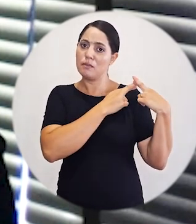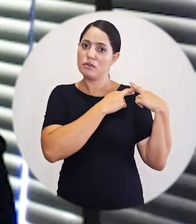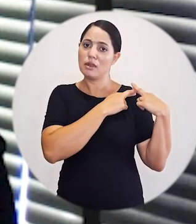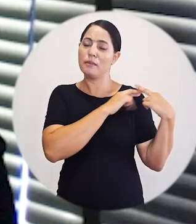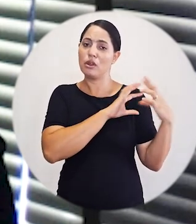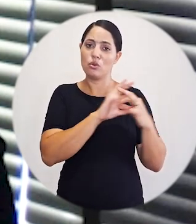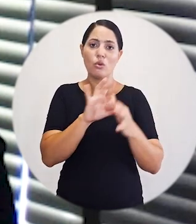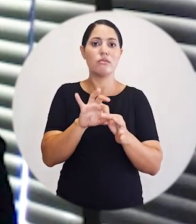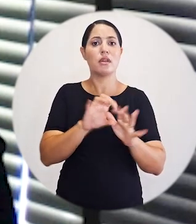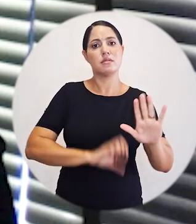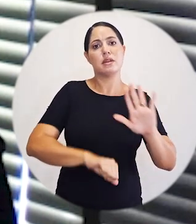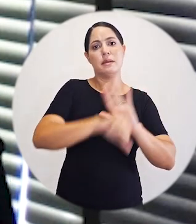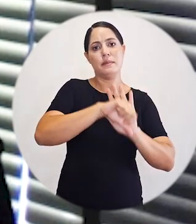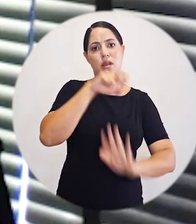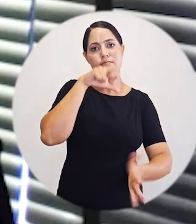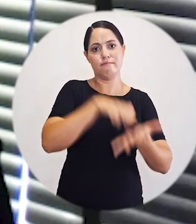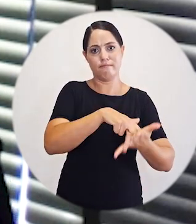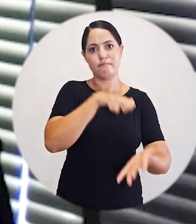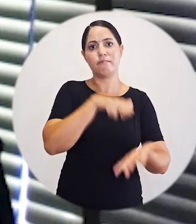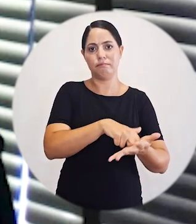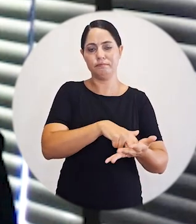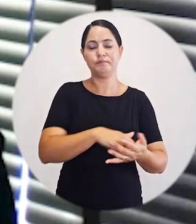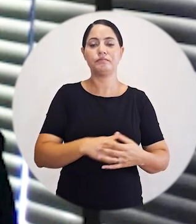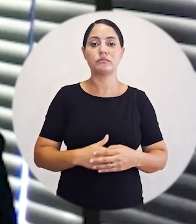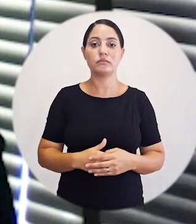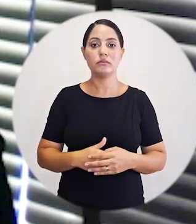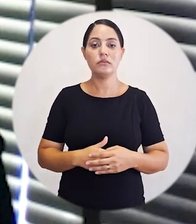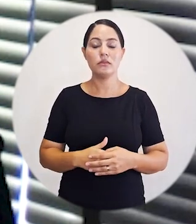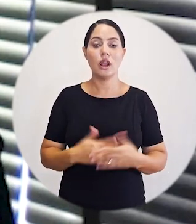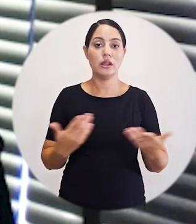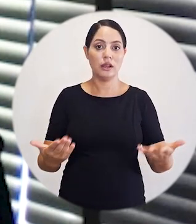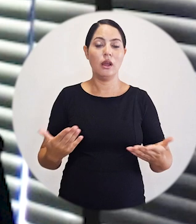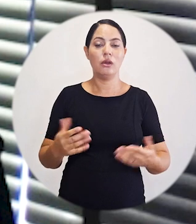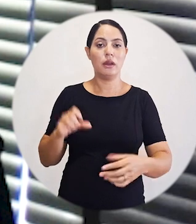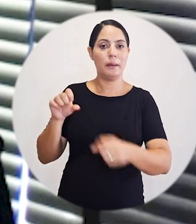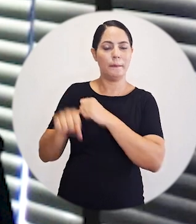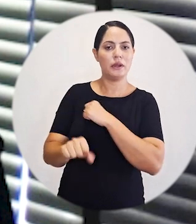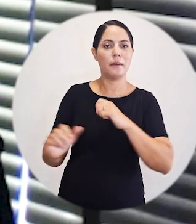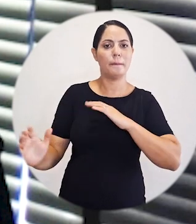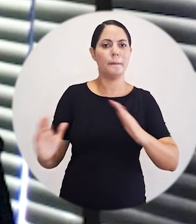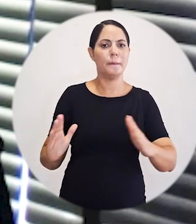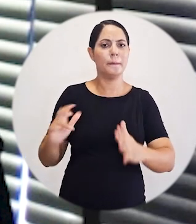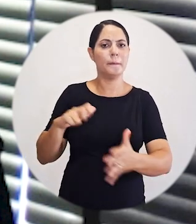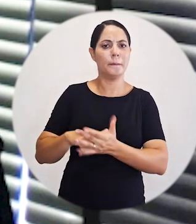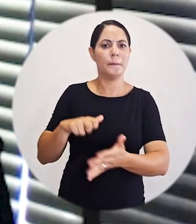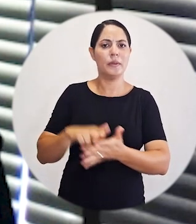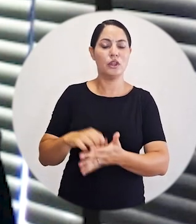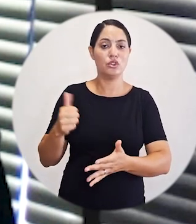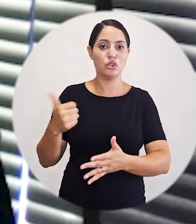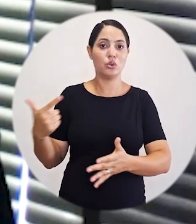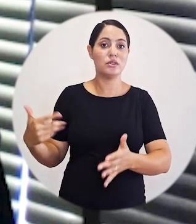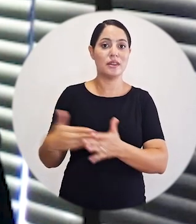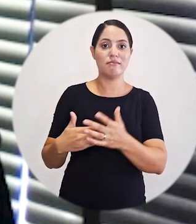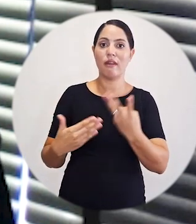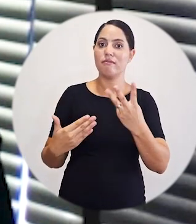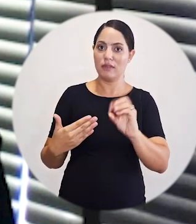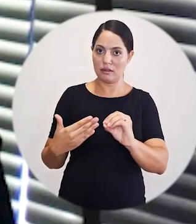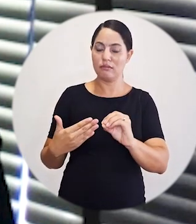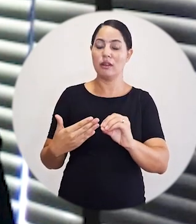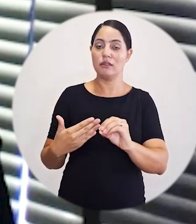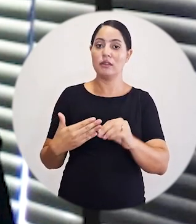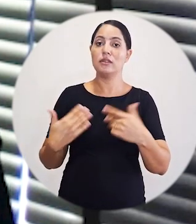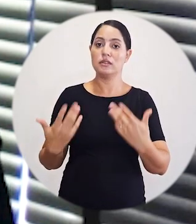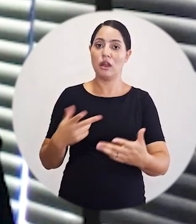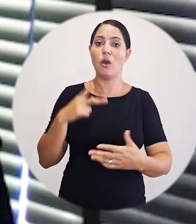devida responsabilidade criminal para isso. É um homicídio qualificado, que a pena vai de 12 a 30 anos, e o advogado tem, na